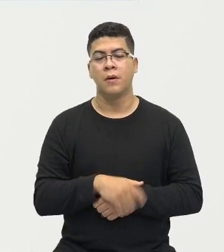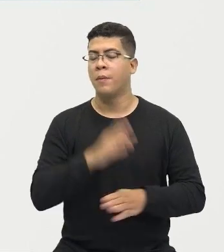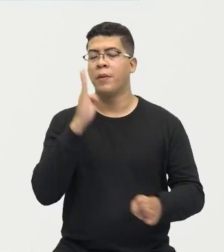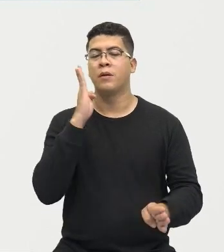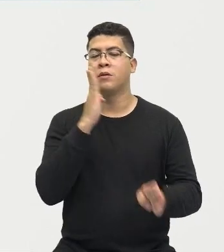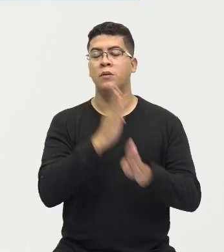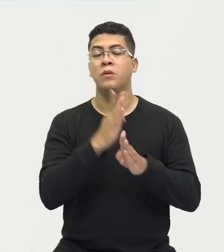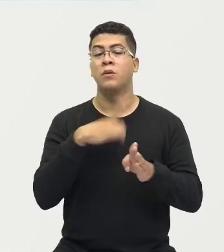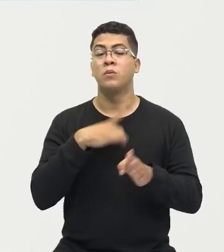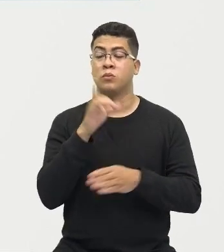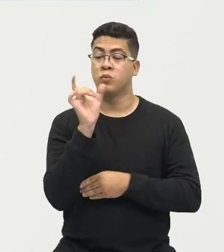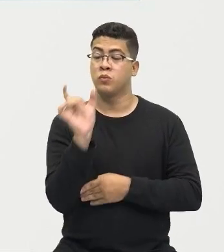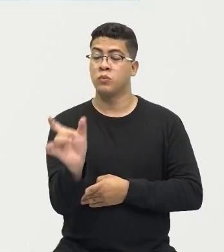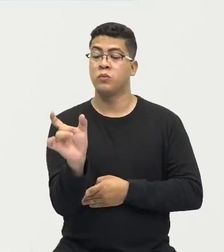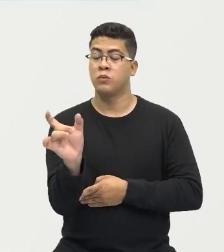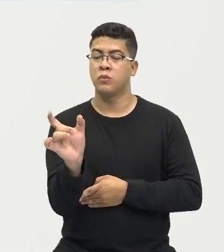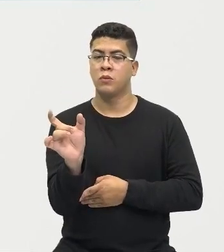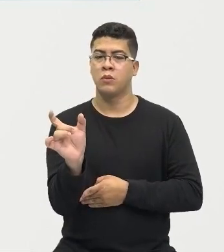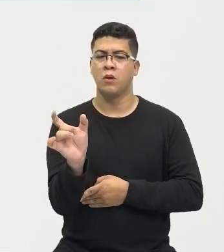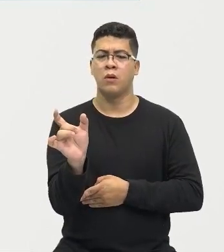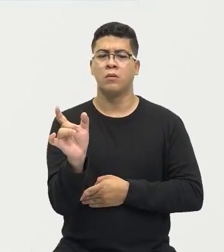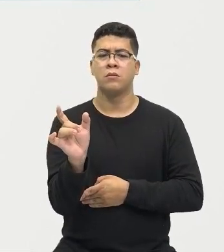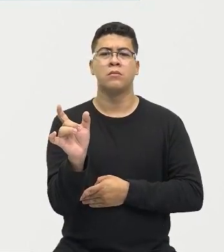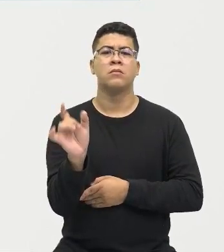o sujeito? Você perguntaria ao verbo.